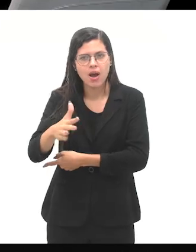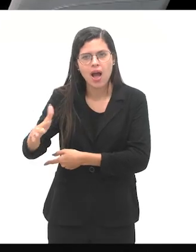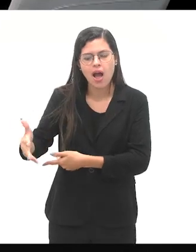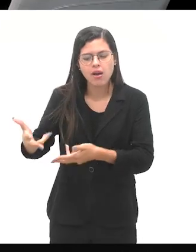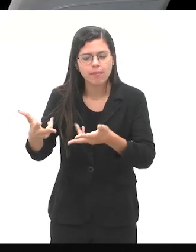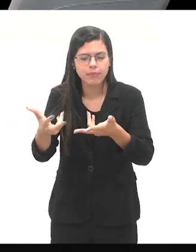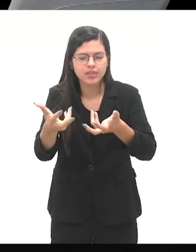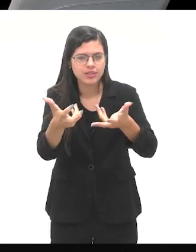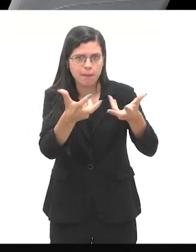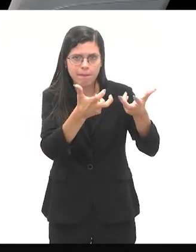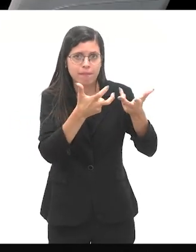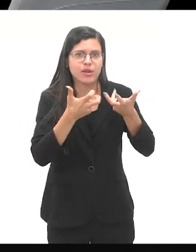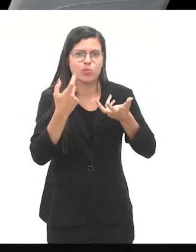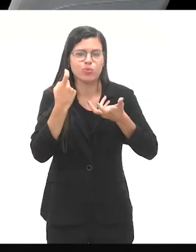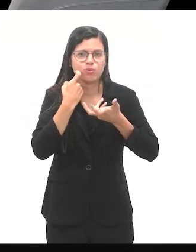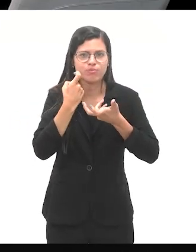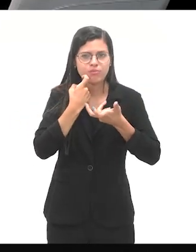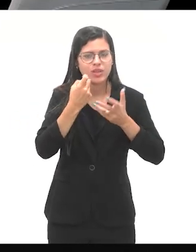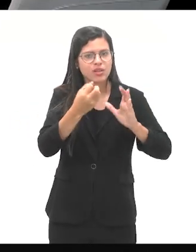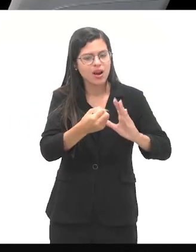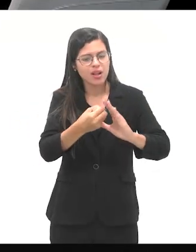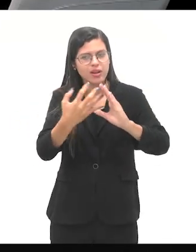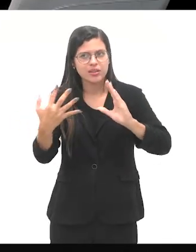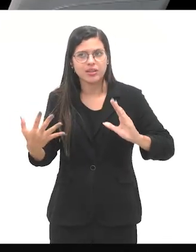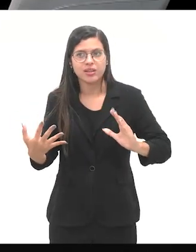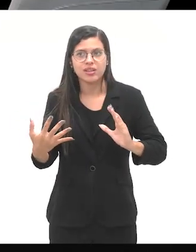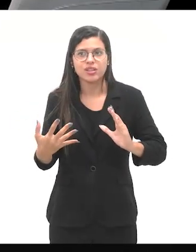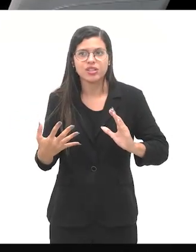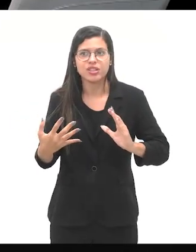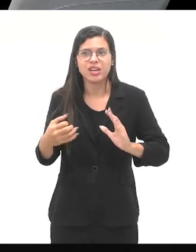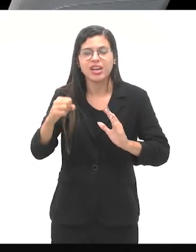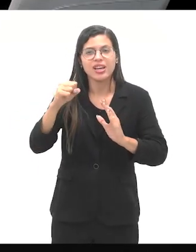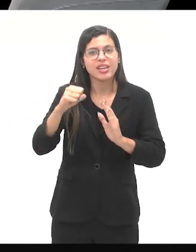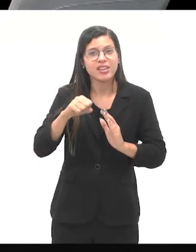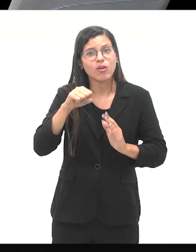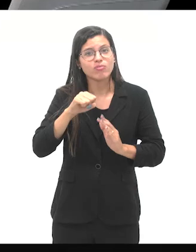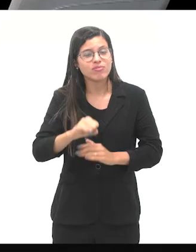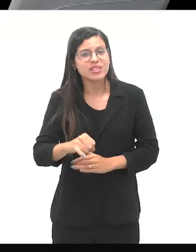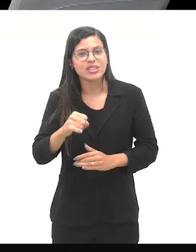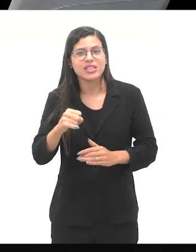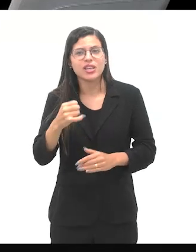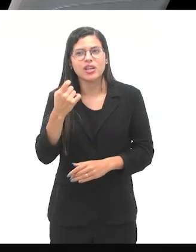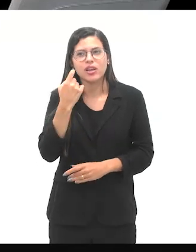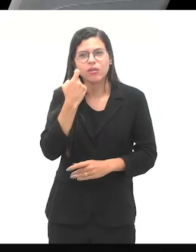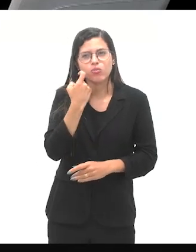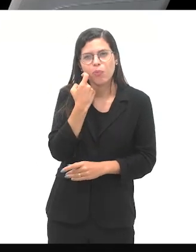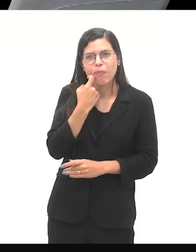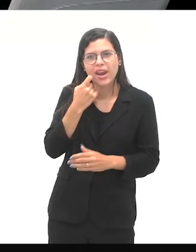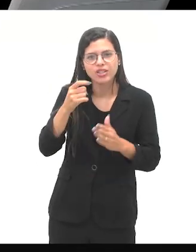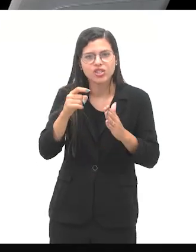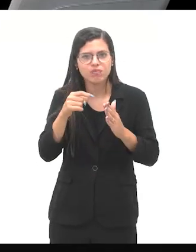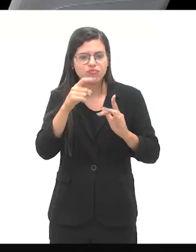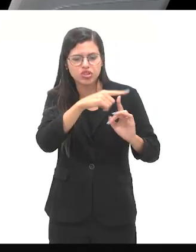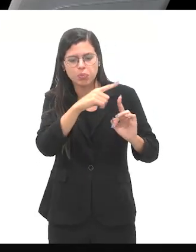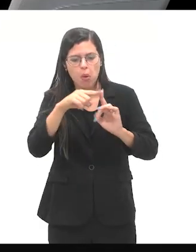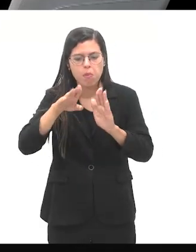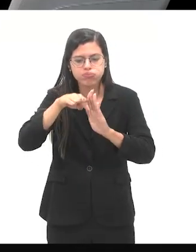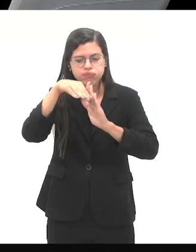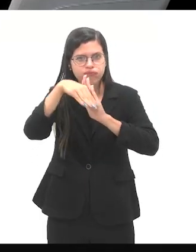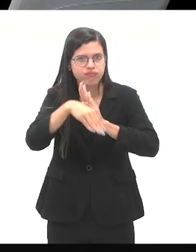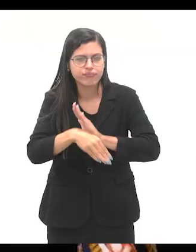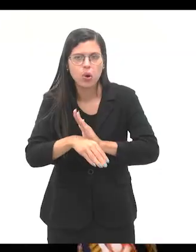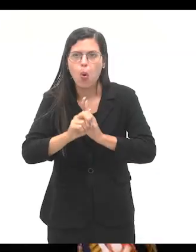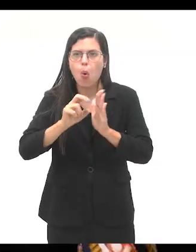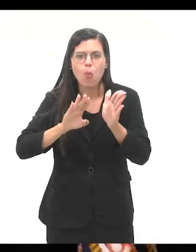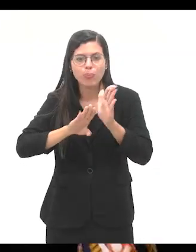as espécies. Então, alguém para acessar se a população está declinando, está aumentando, assim,